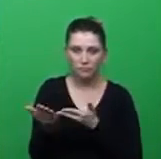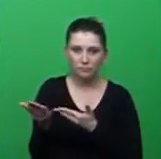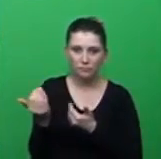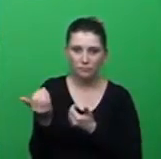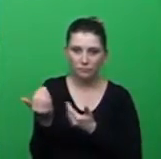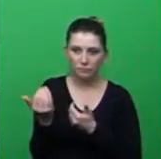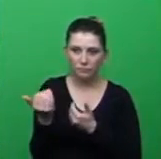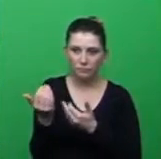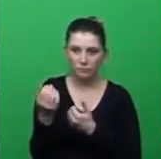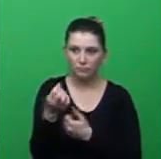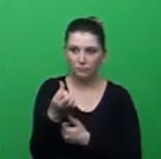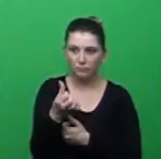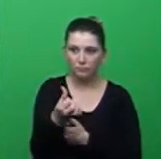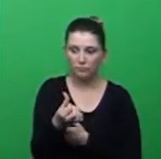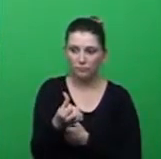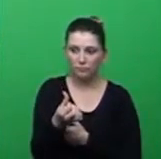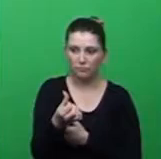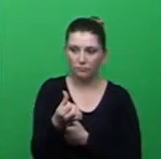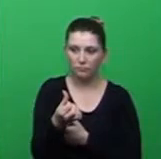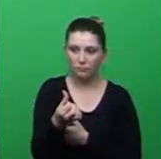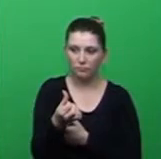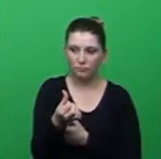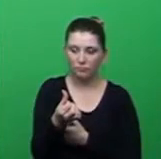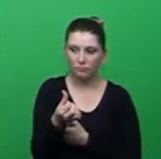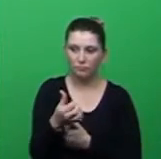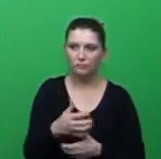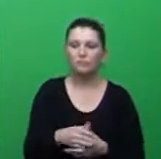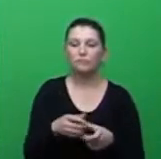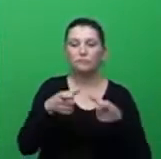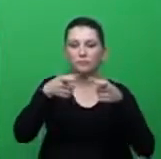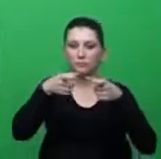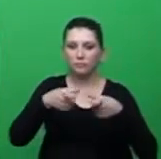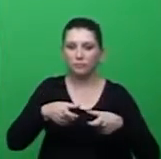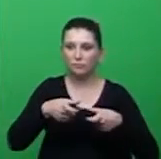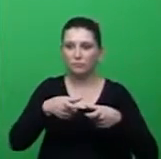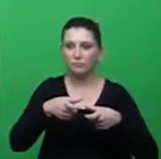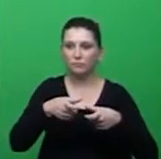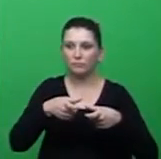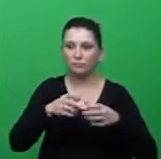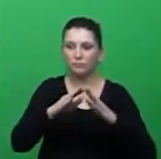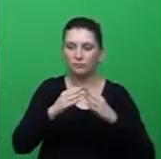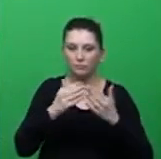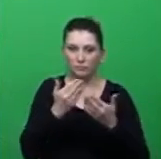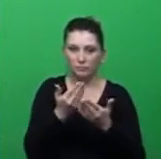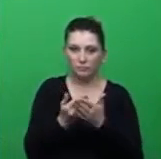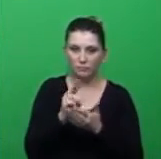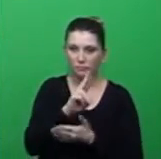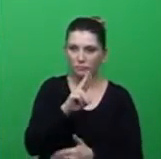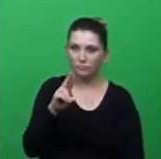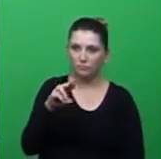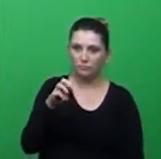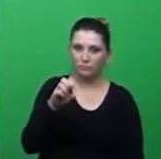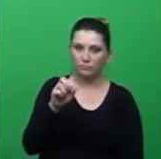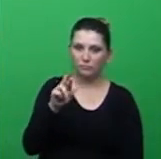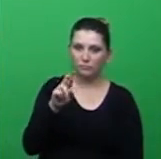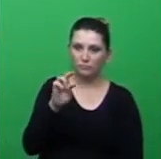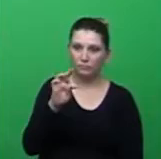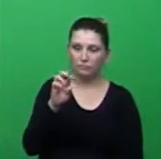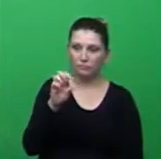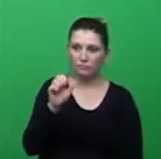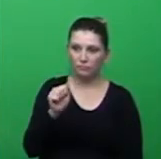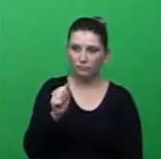2016 a 2025. O local será realizado no Colégio Marista, o horário das